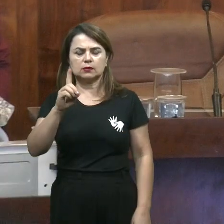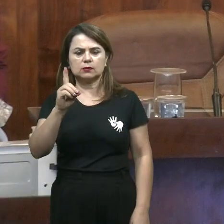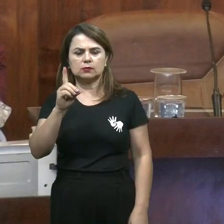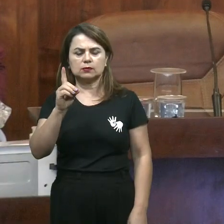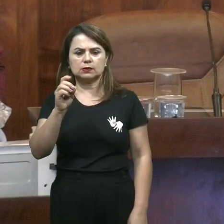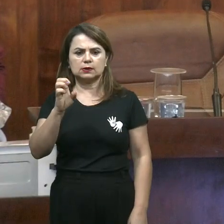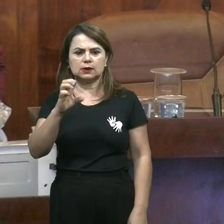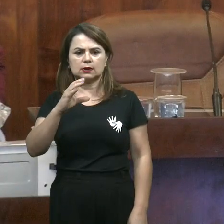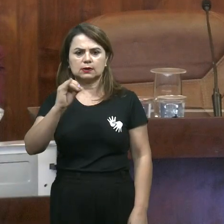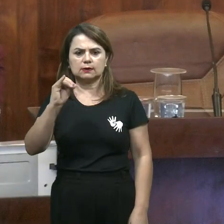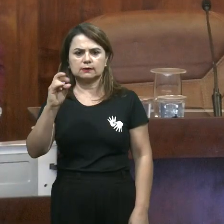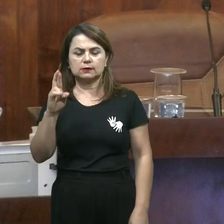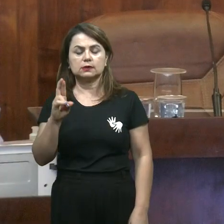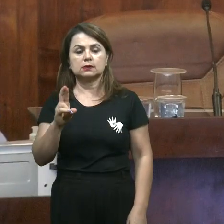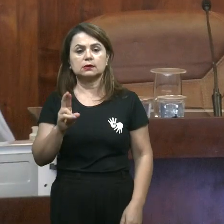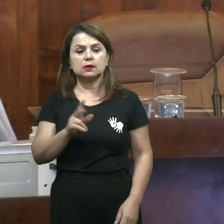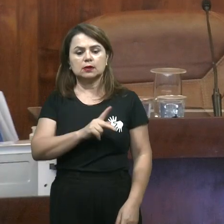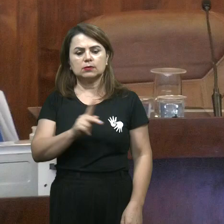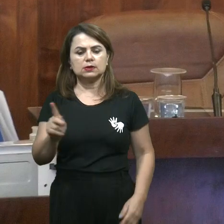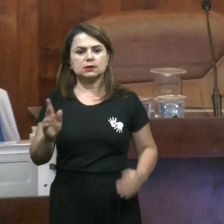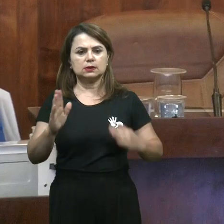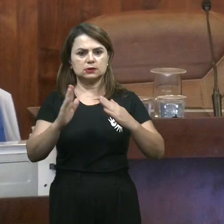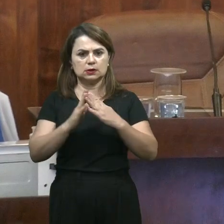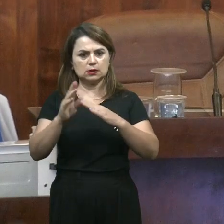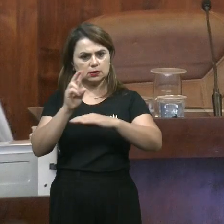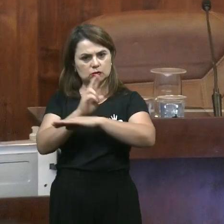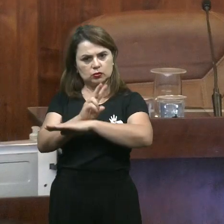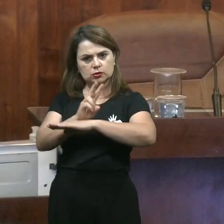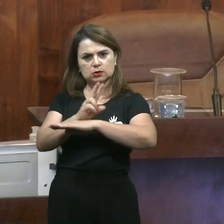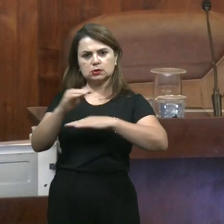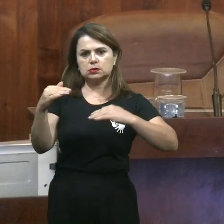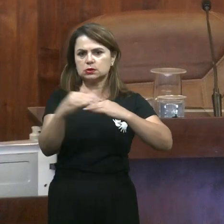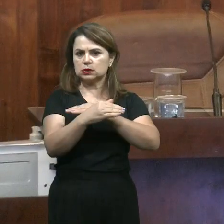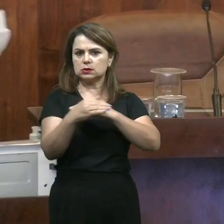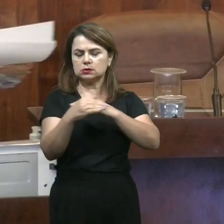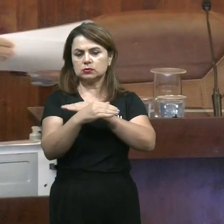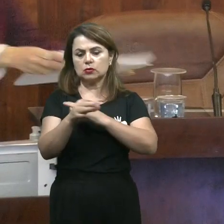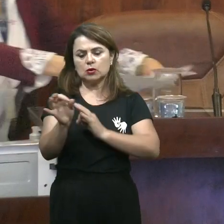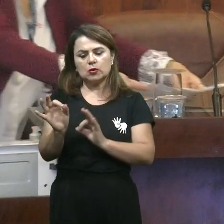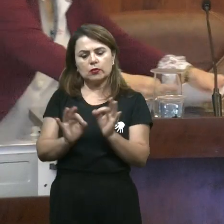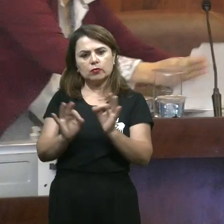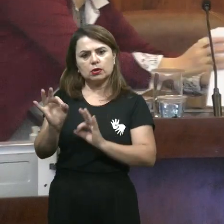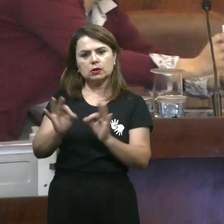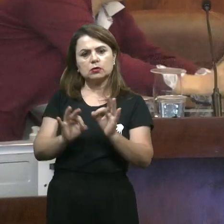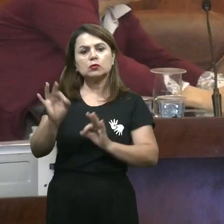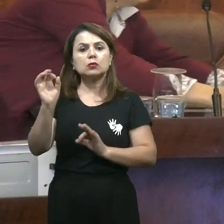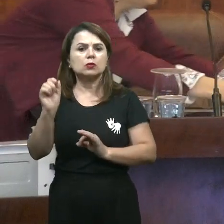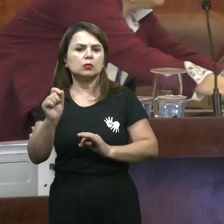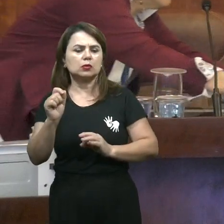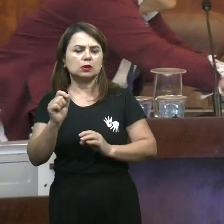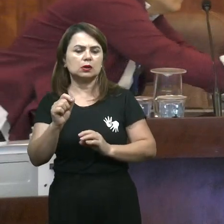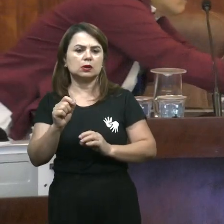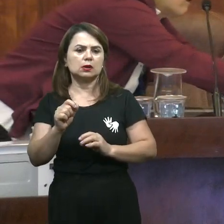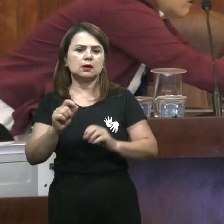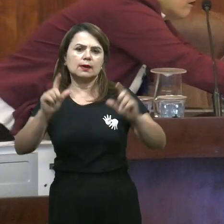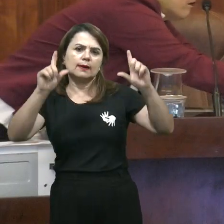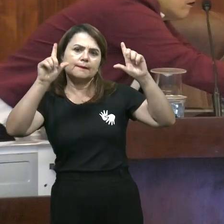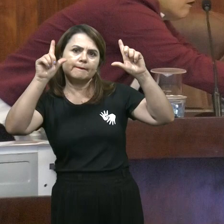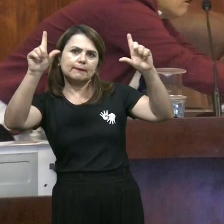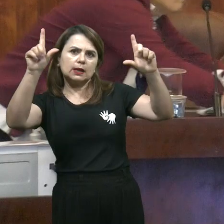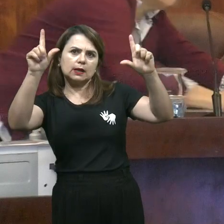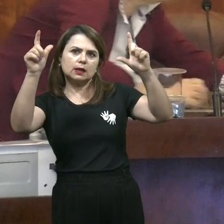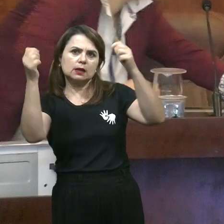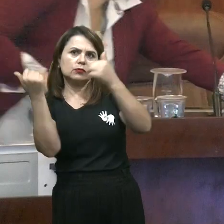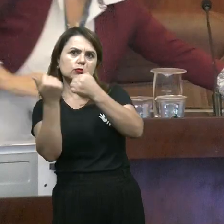diretor-presidente da Indúbio, informar a possibilidade de proceder à substituição da placa de sinalização